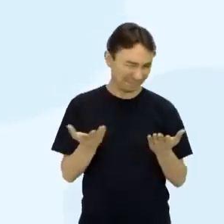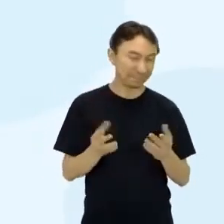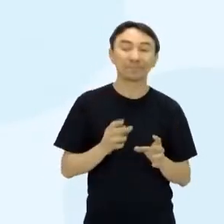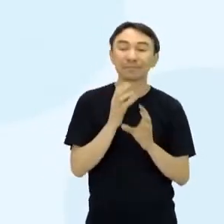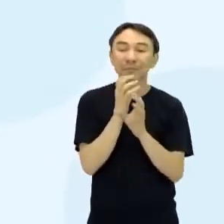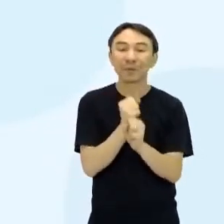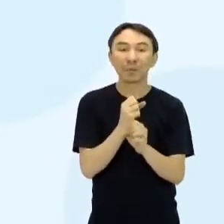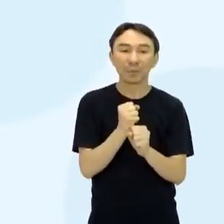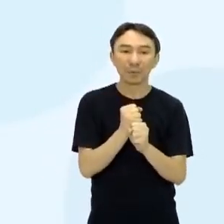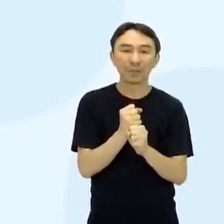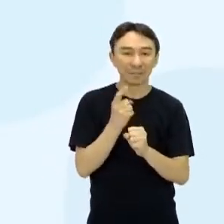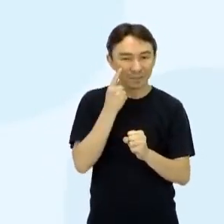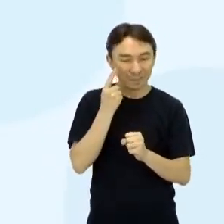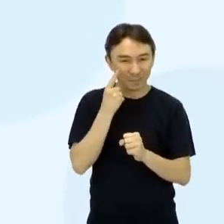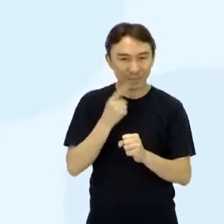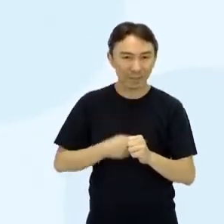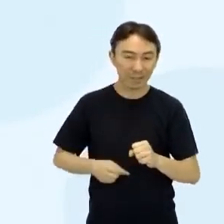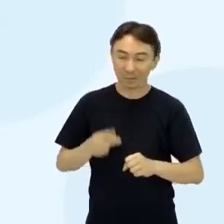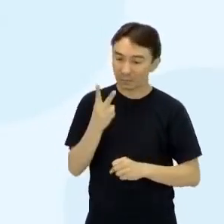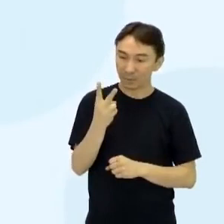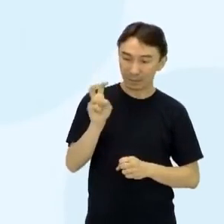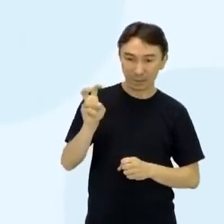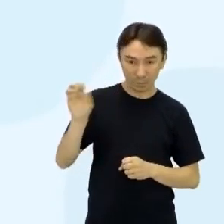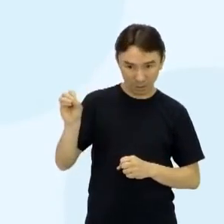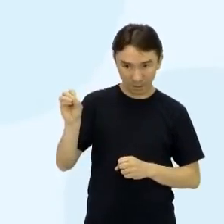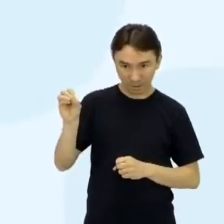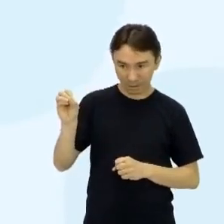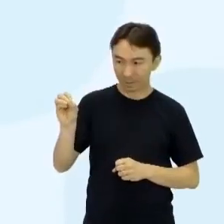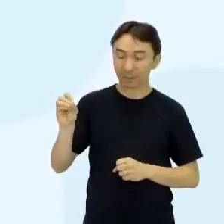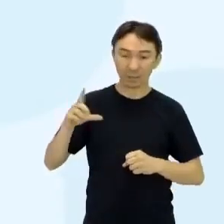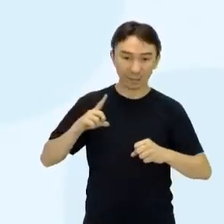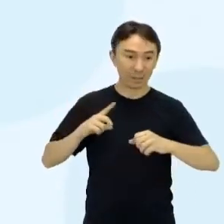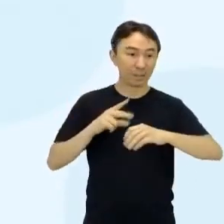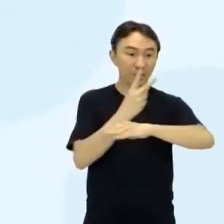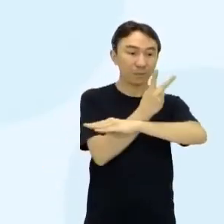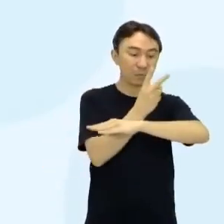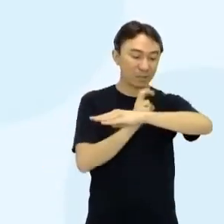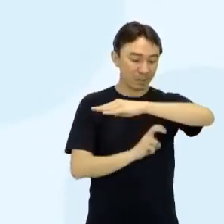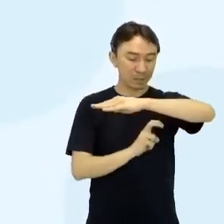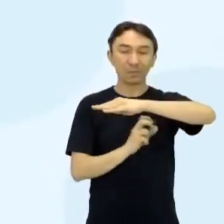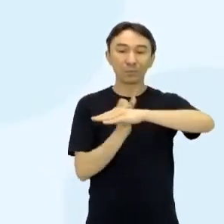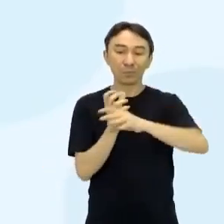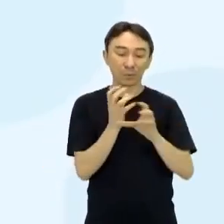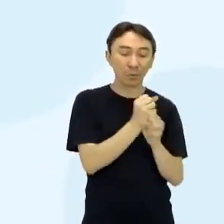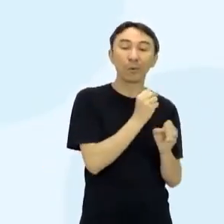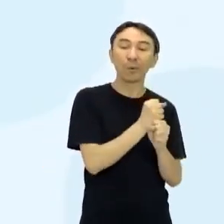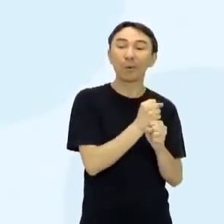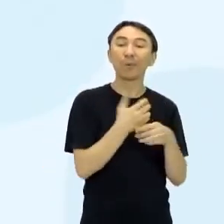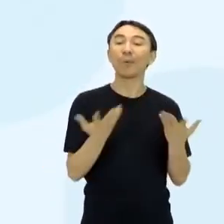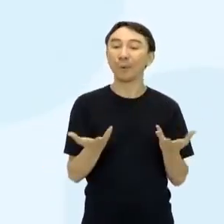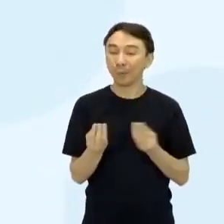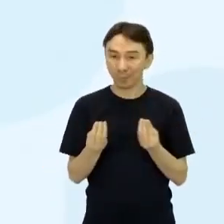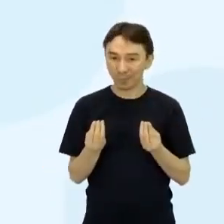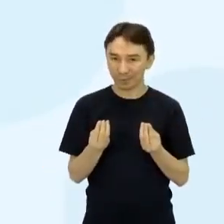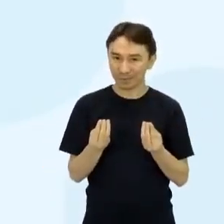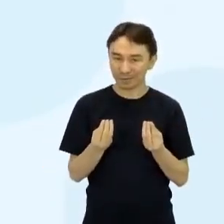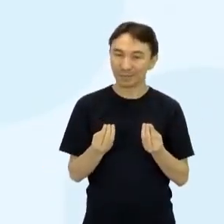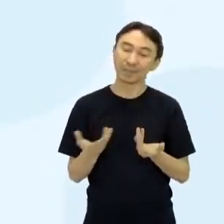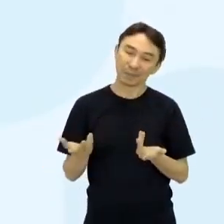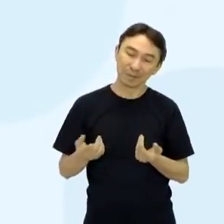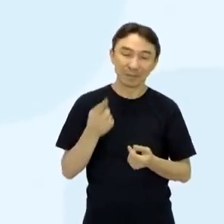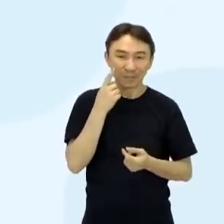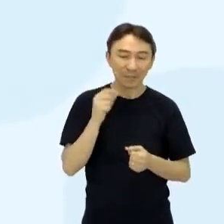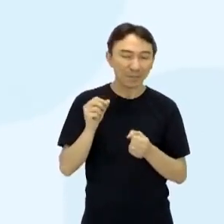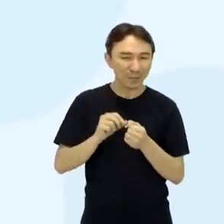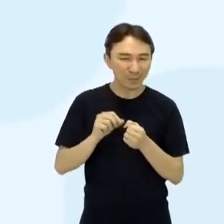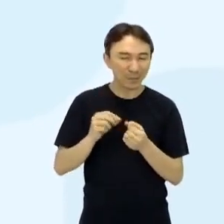calcular 2/5 de 250. Então a primeira coisa que eu vou fazer, Vivi, é dividir esse 250